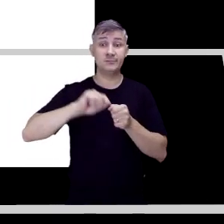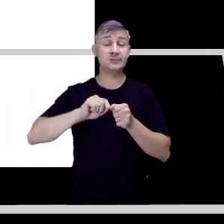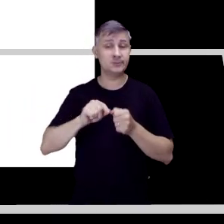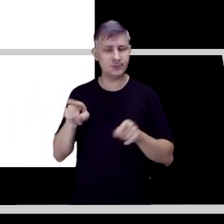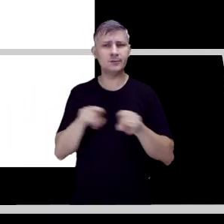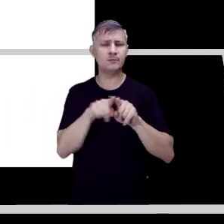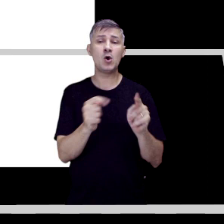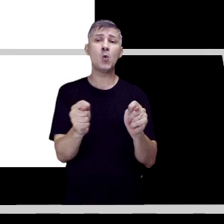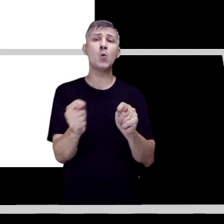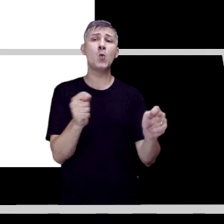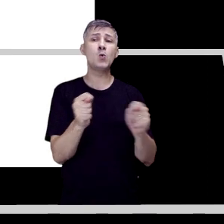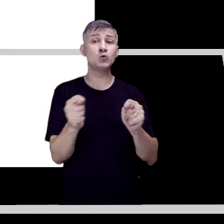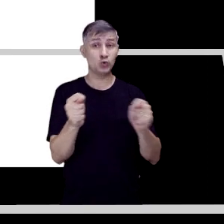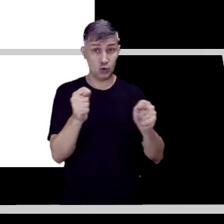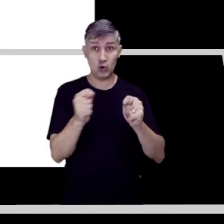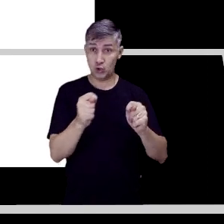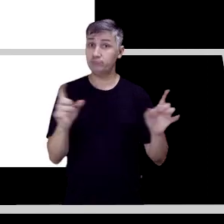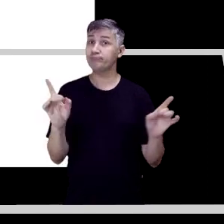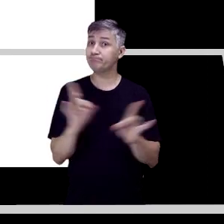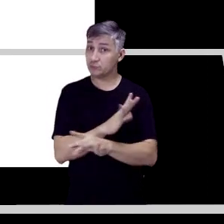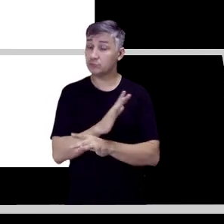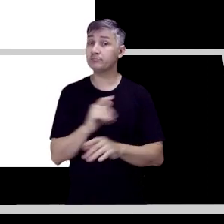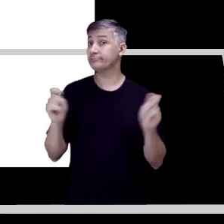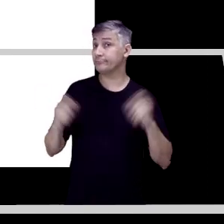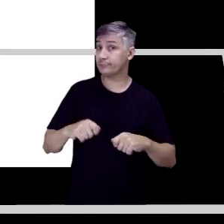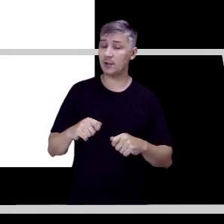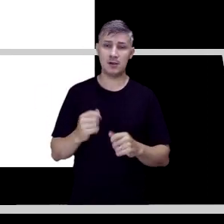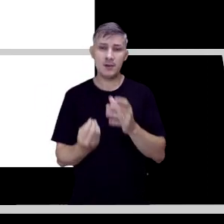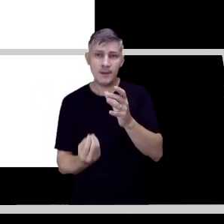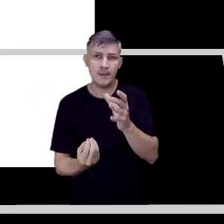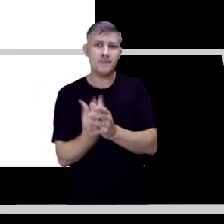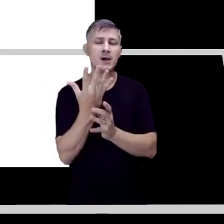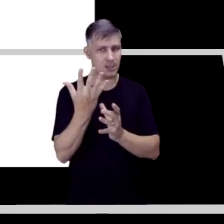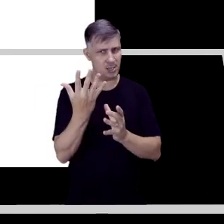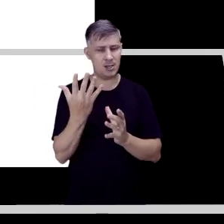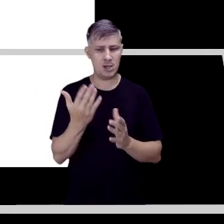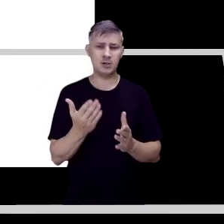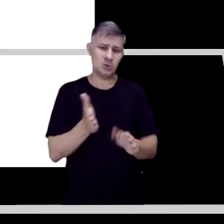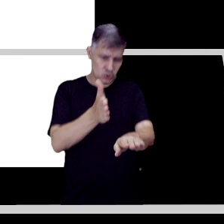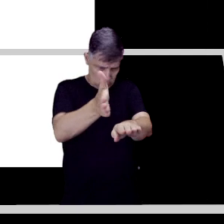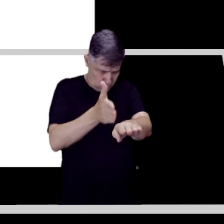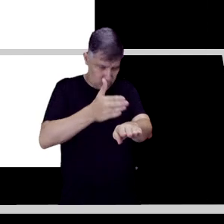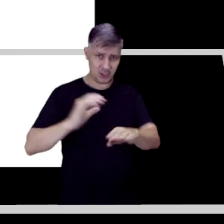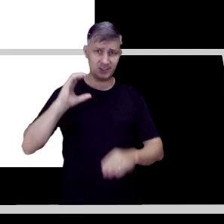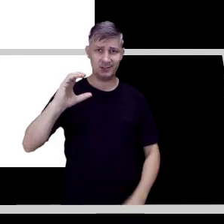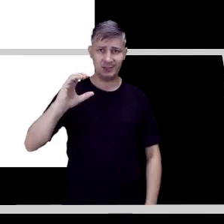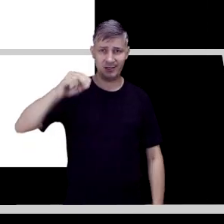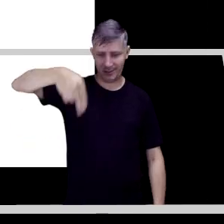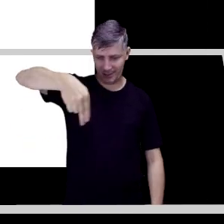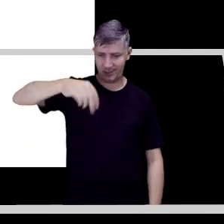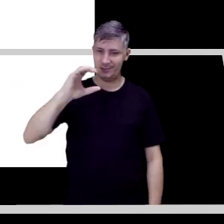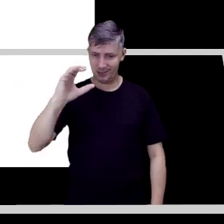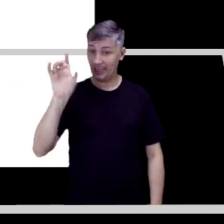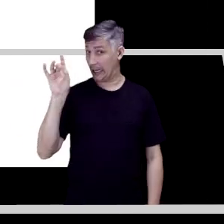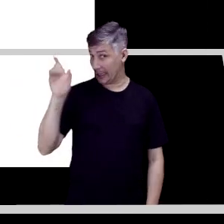O controle da elaboração, do corte, né,